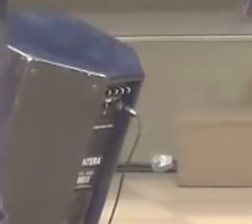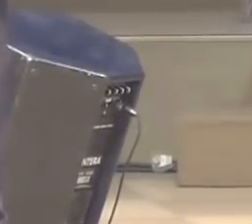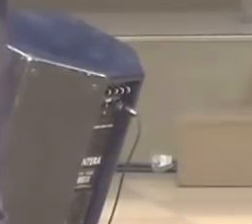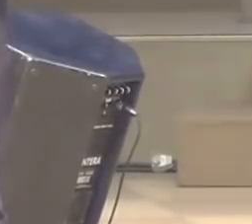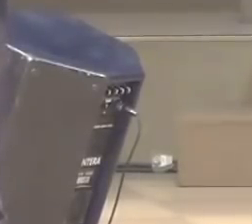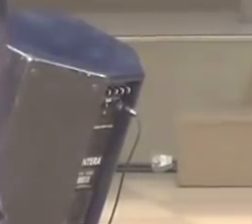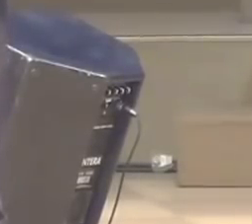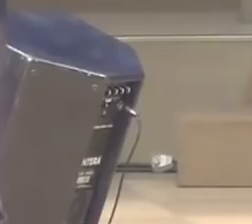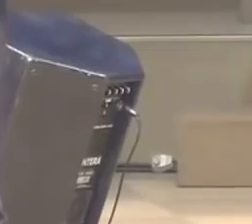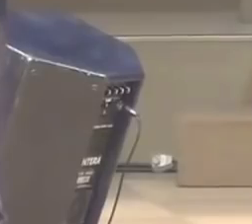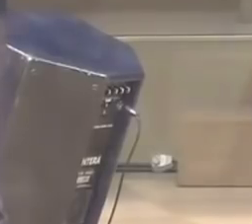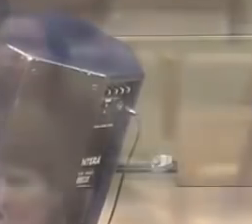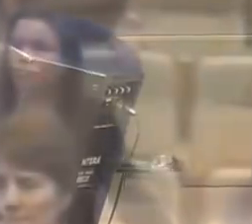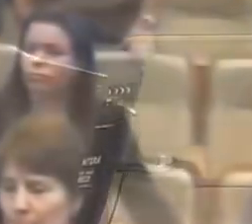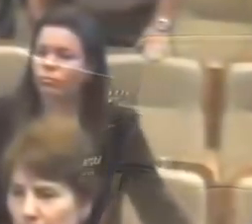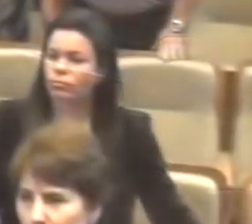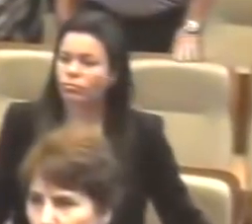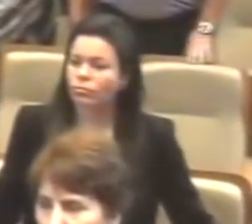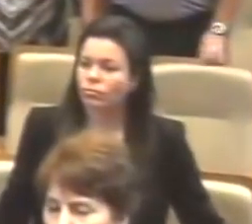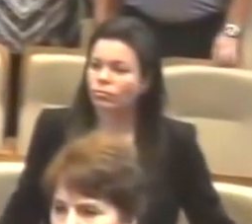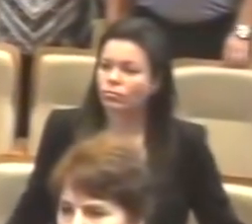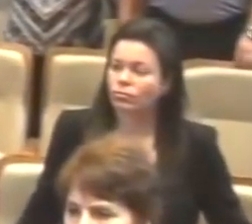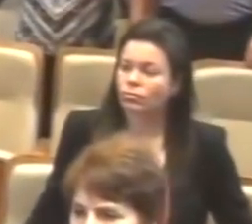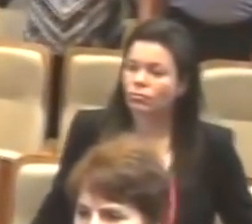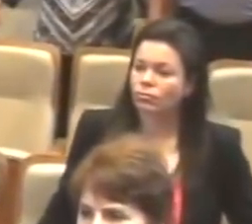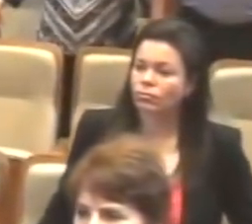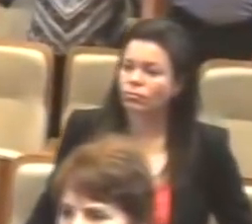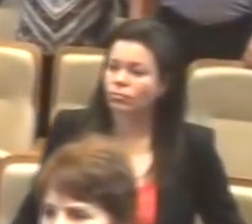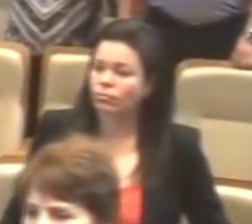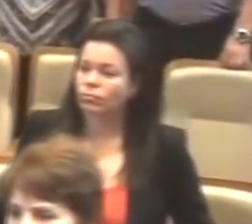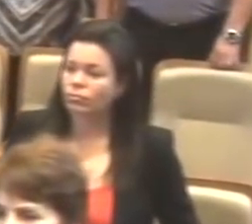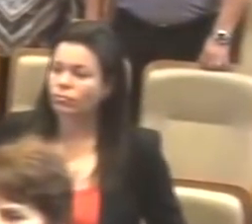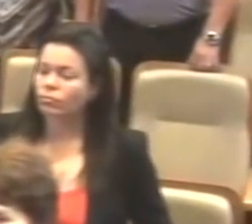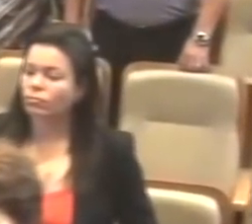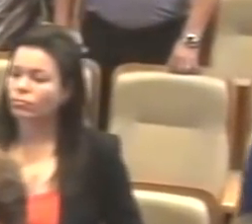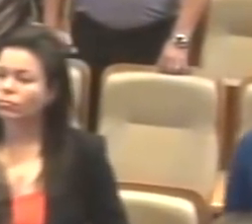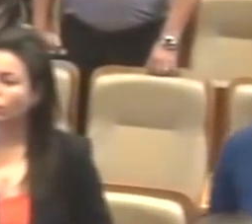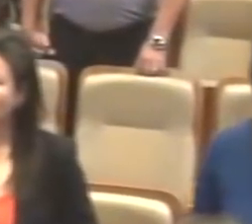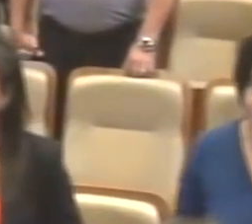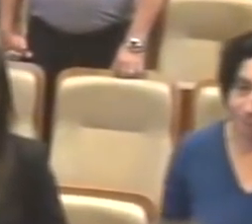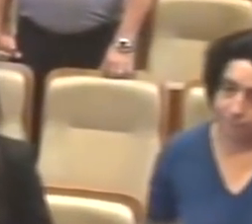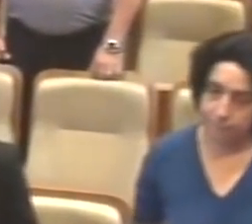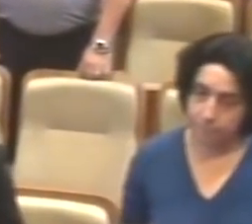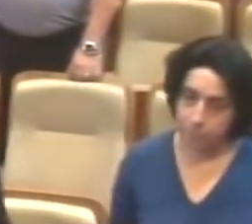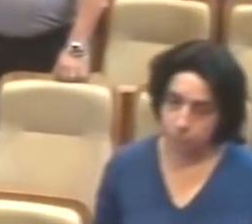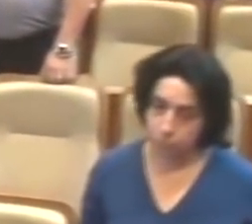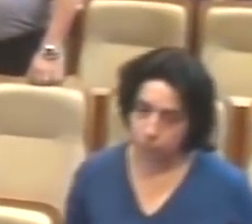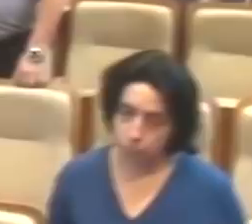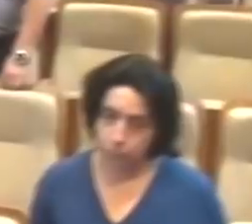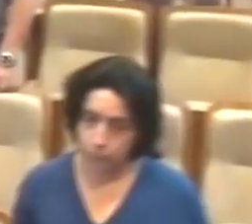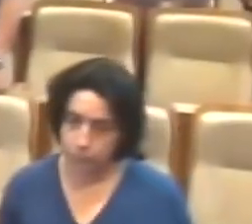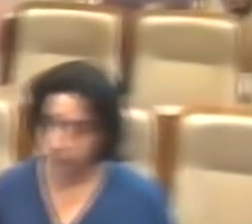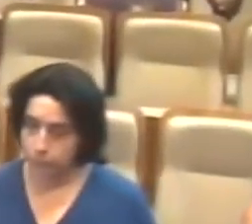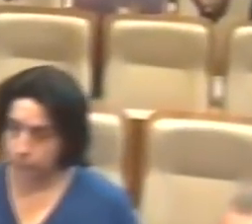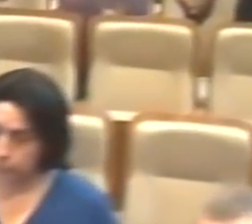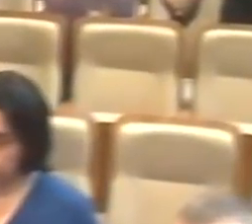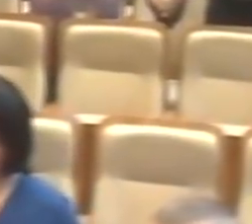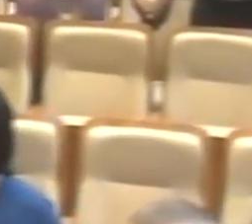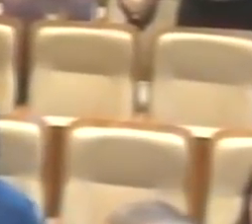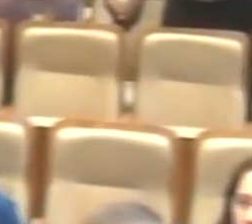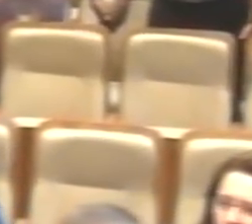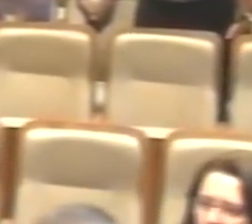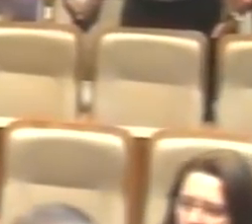hora. Fecha a porta do teu quarto, do teu carro, onde for, e tem um encontro, conversa com Ele, abre o